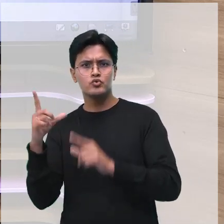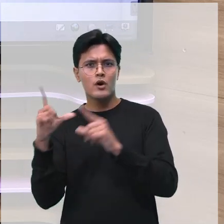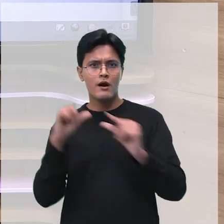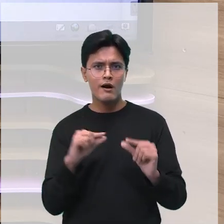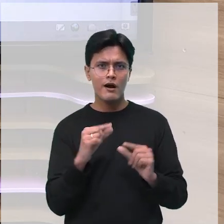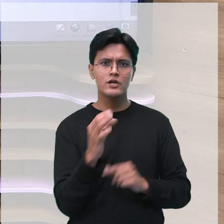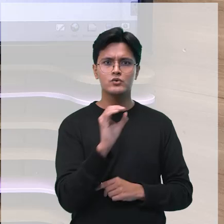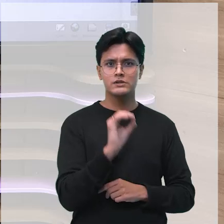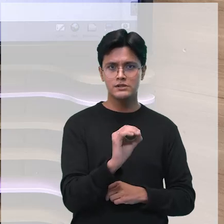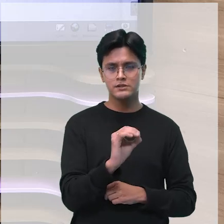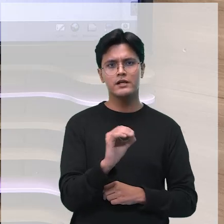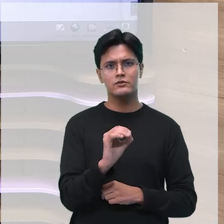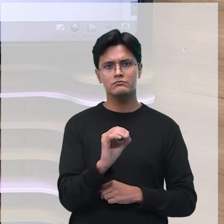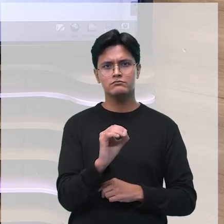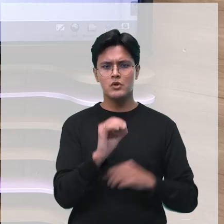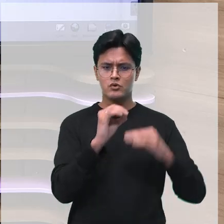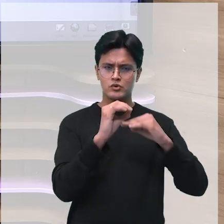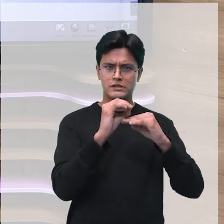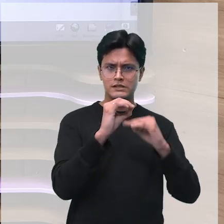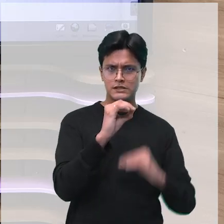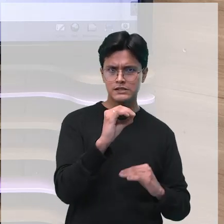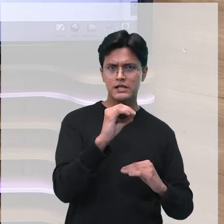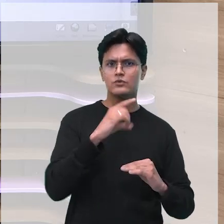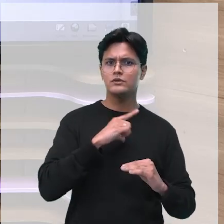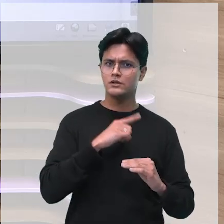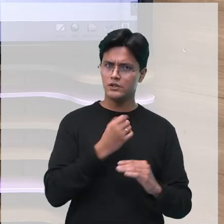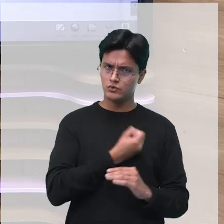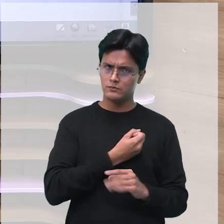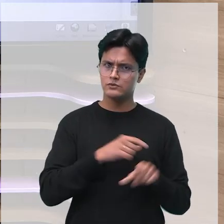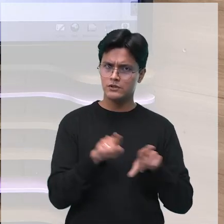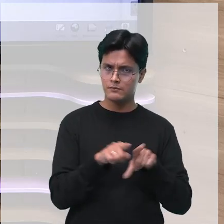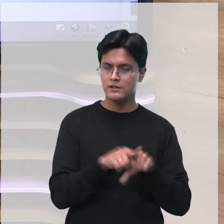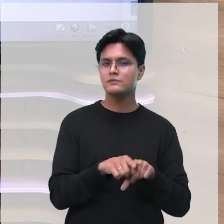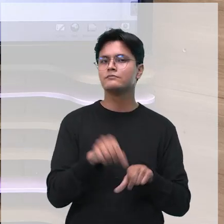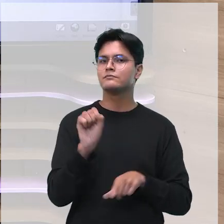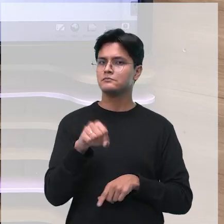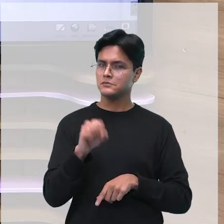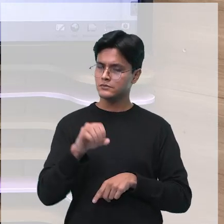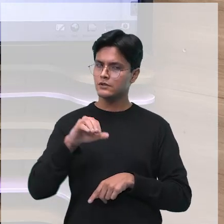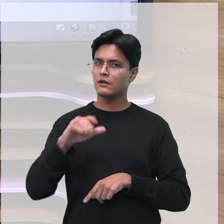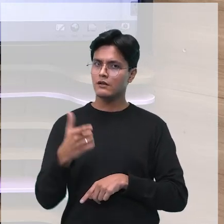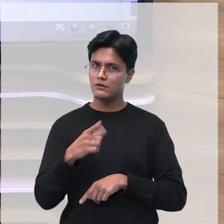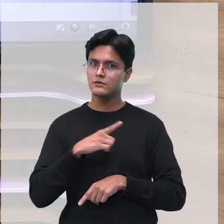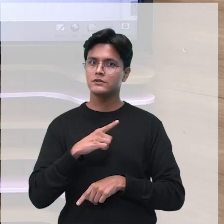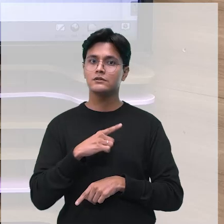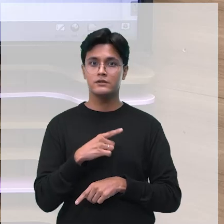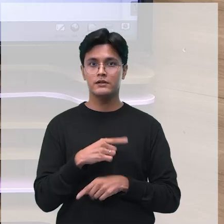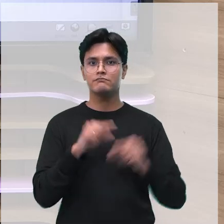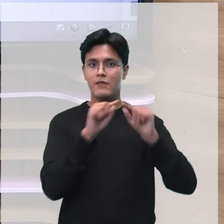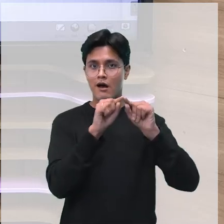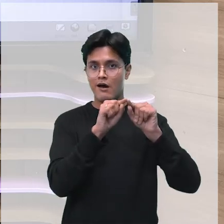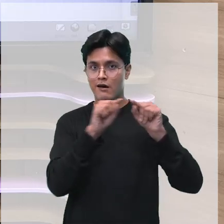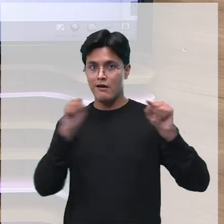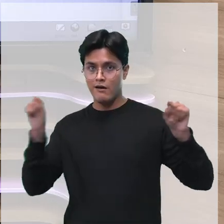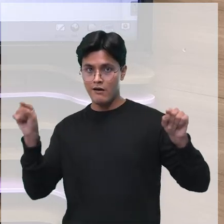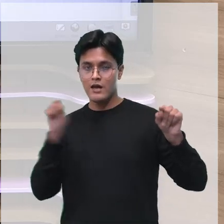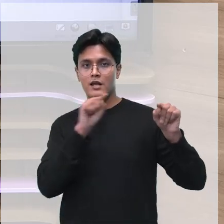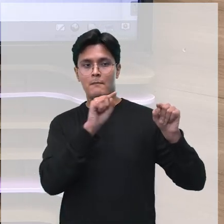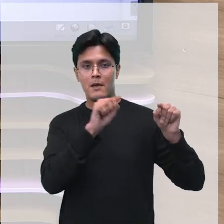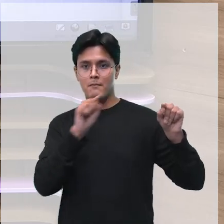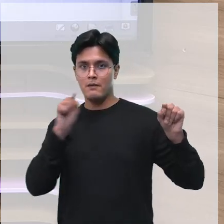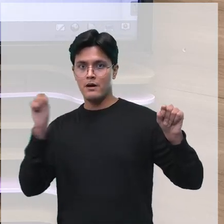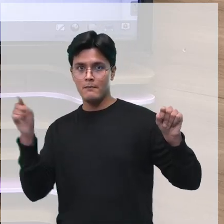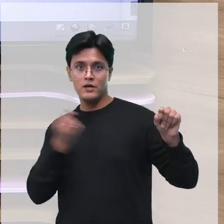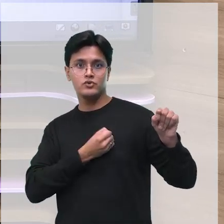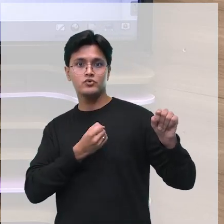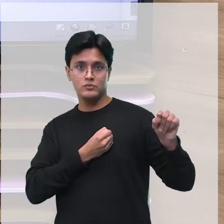zer existem números também claro que existe nós acabamos de ver a reta numérica quando chega em